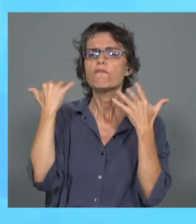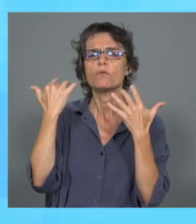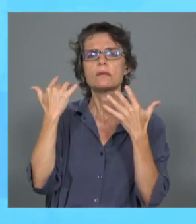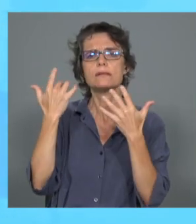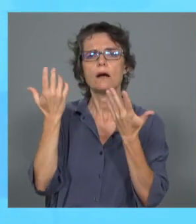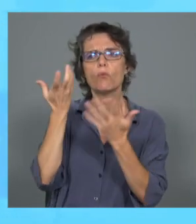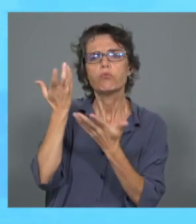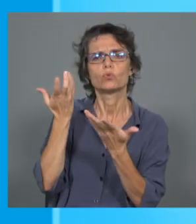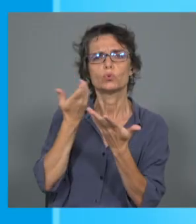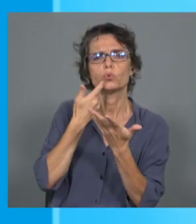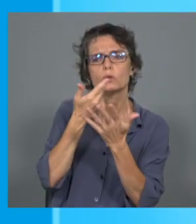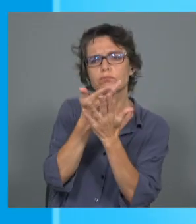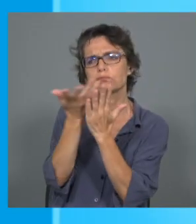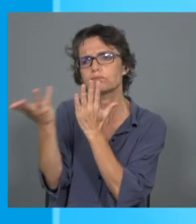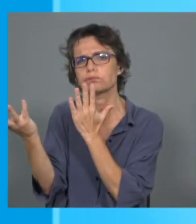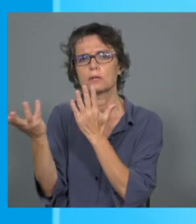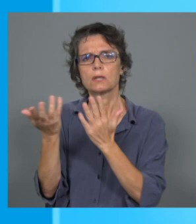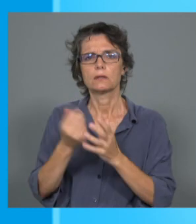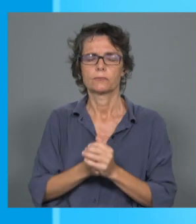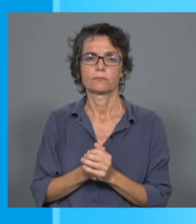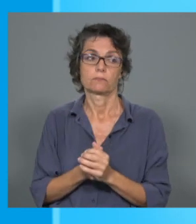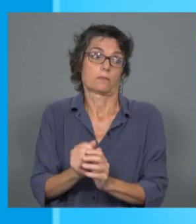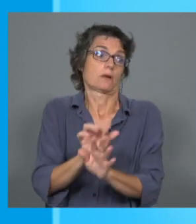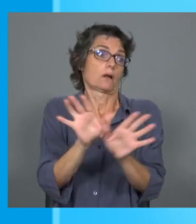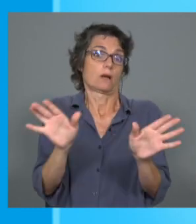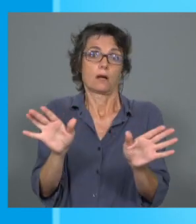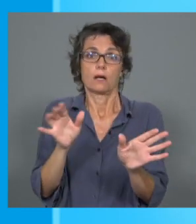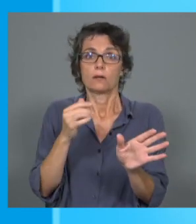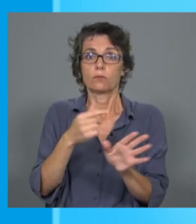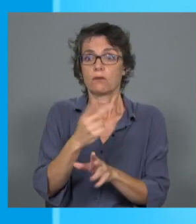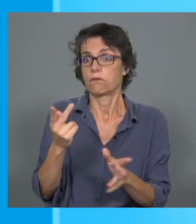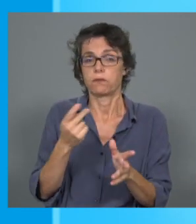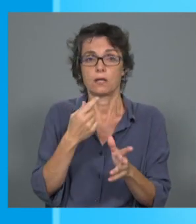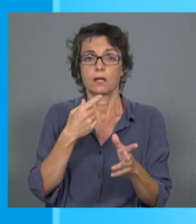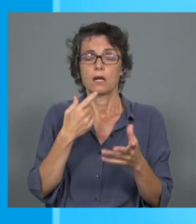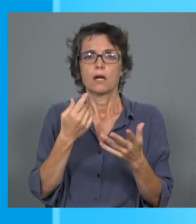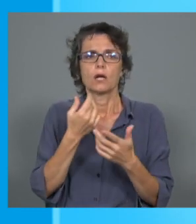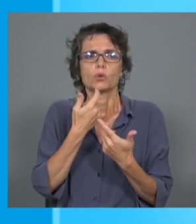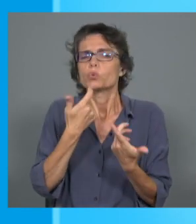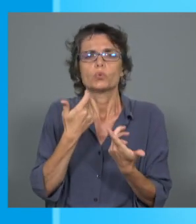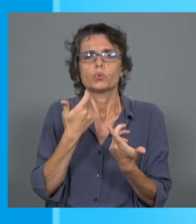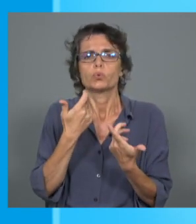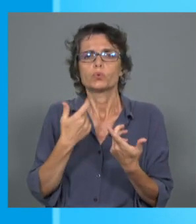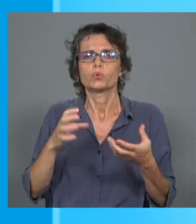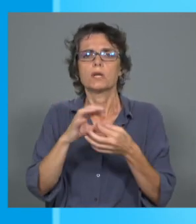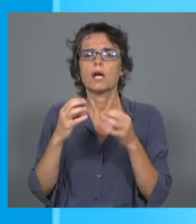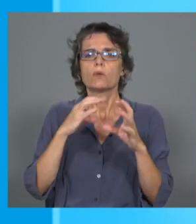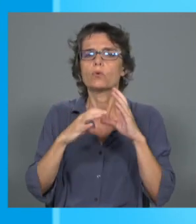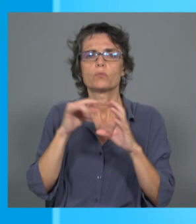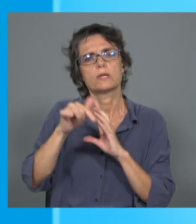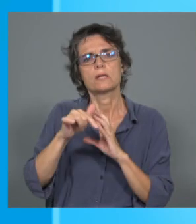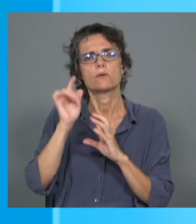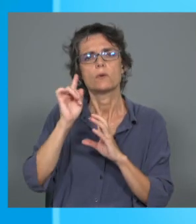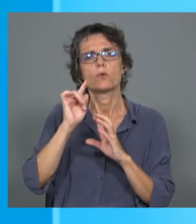estas dimensões? Claro. Qualquer meio de comunicação tem Eu sempre disse isto, que quando